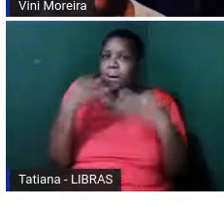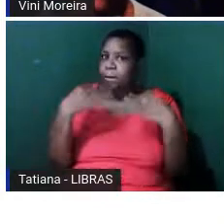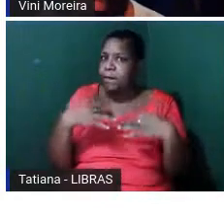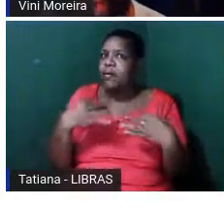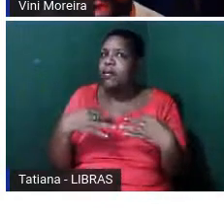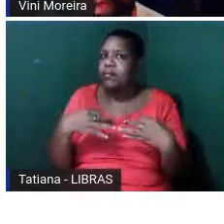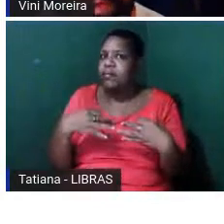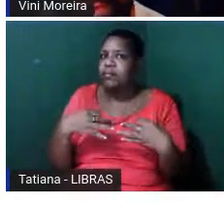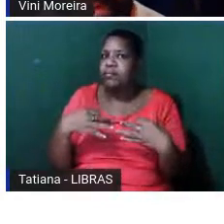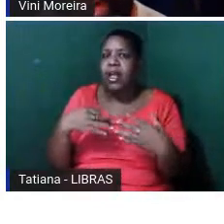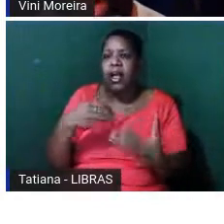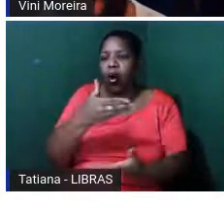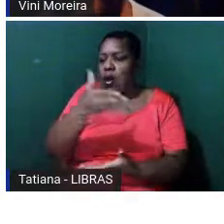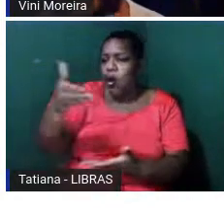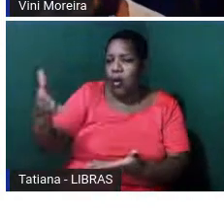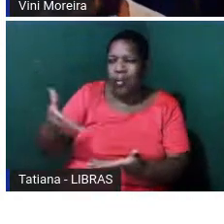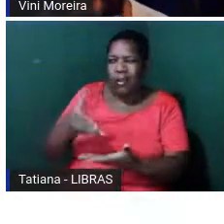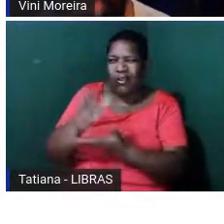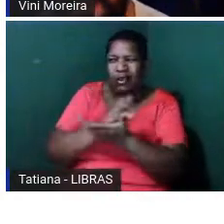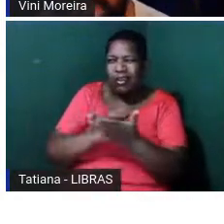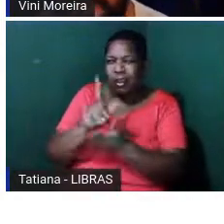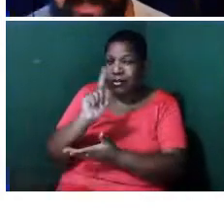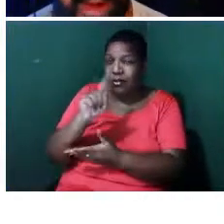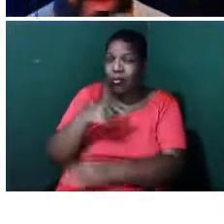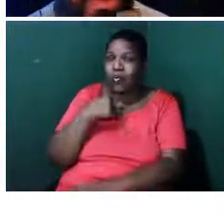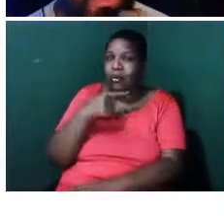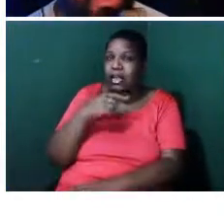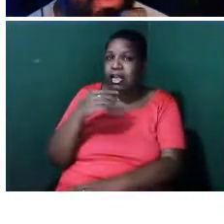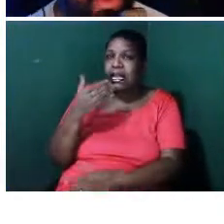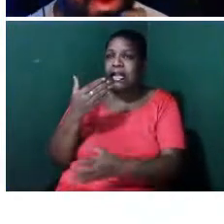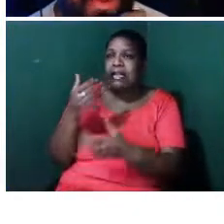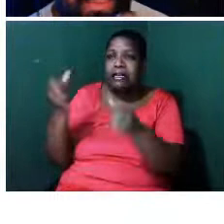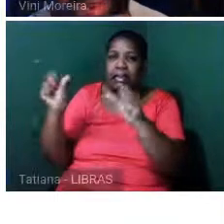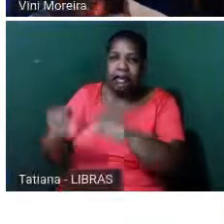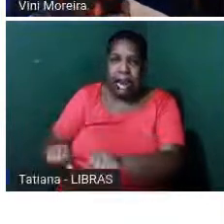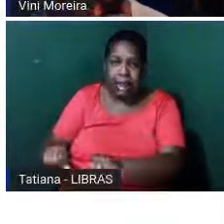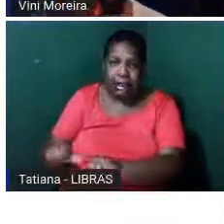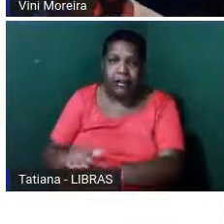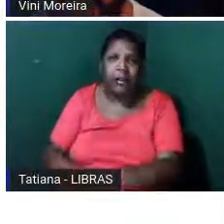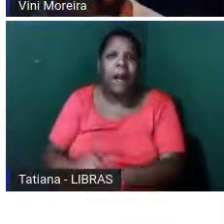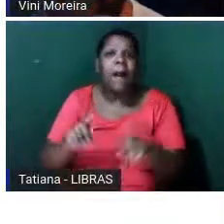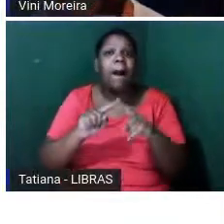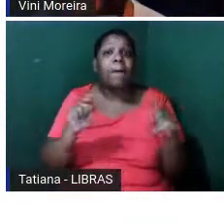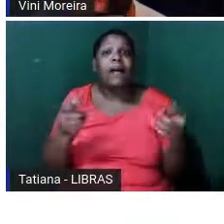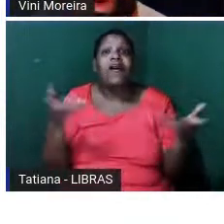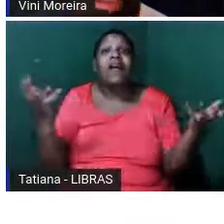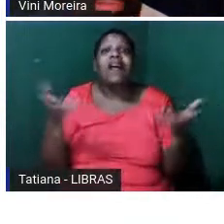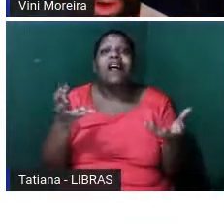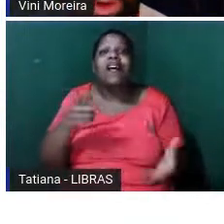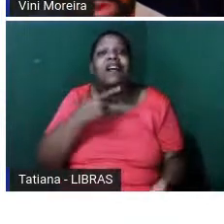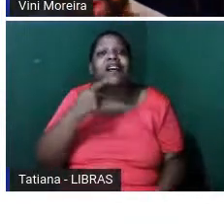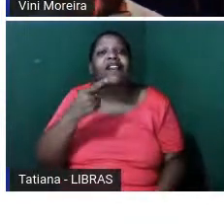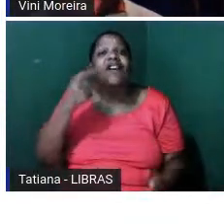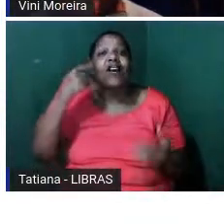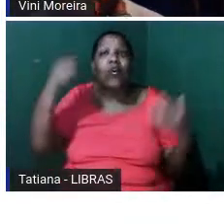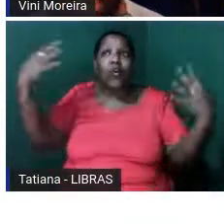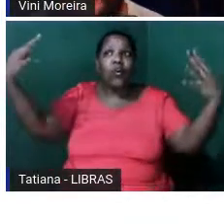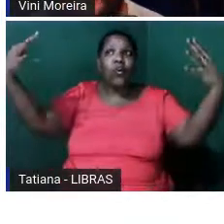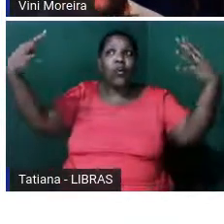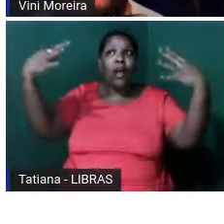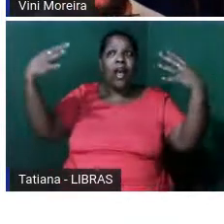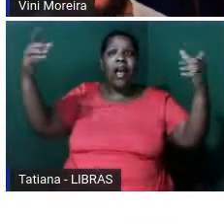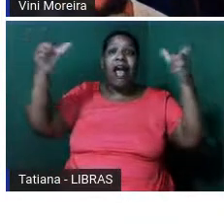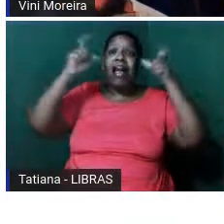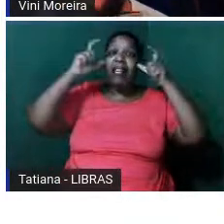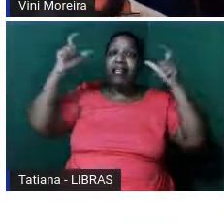sem cobertura se não estraga e mais o que eu quero falar eu quero trazer o holofote que dá